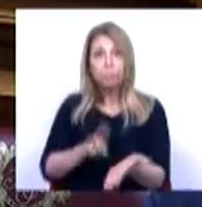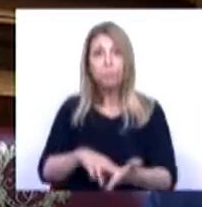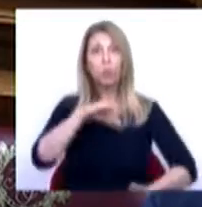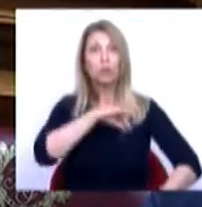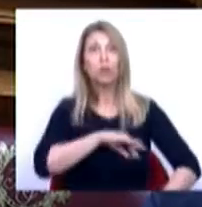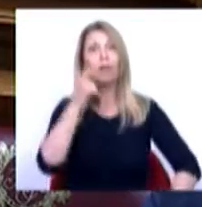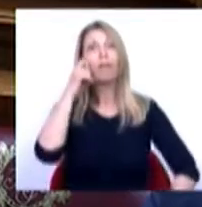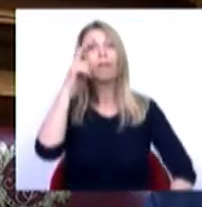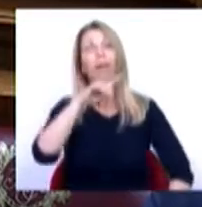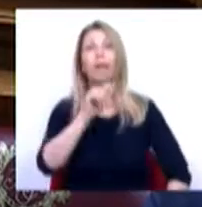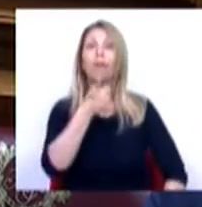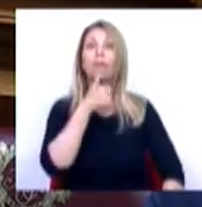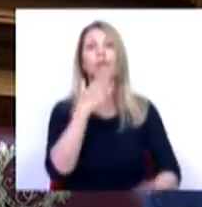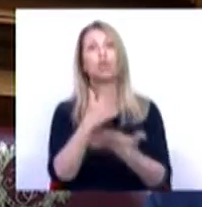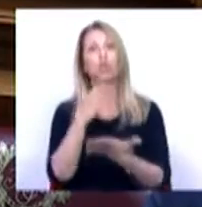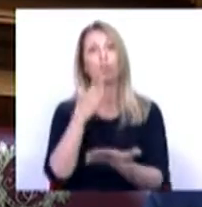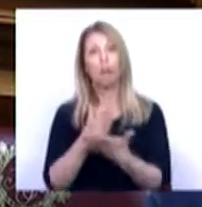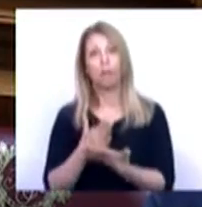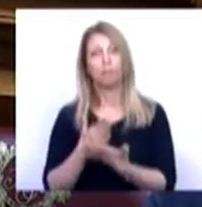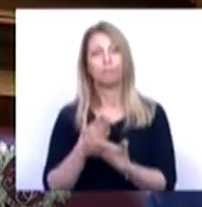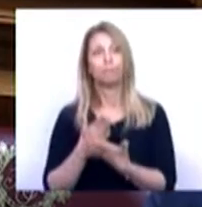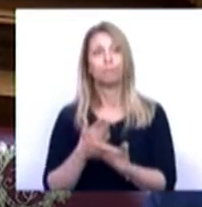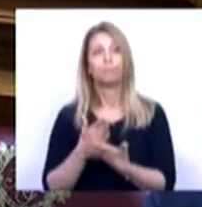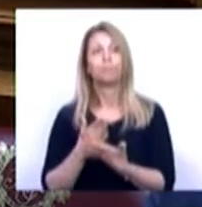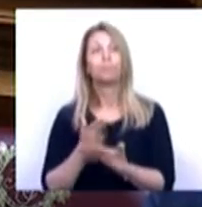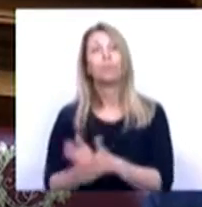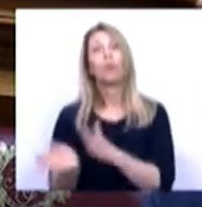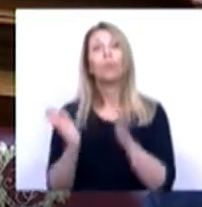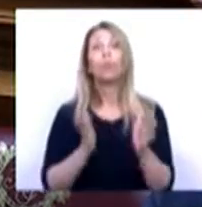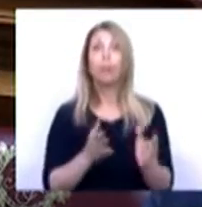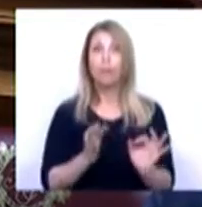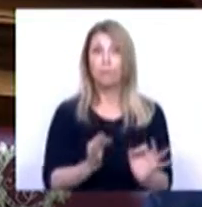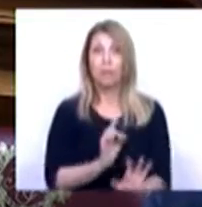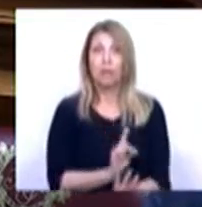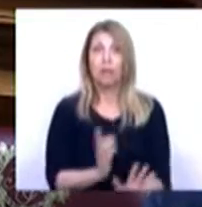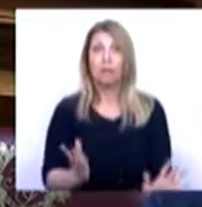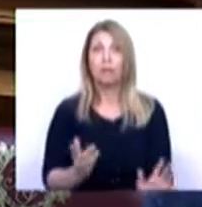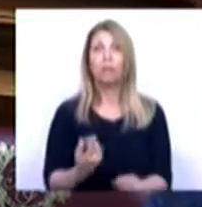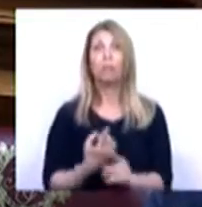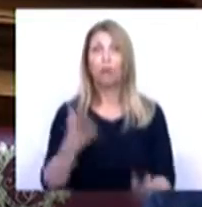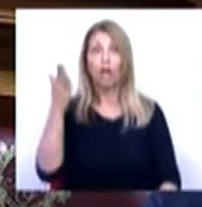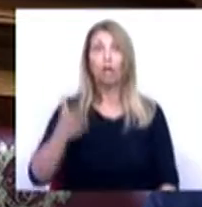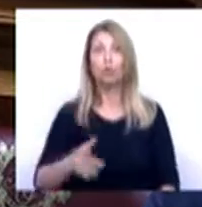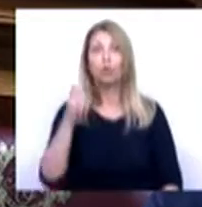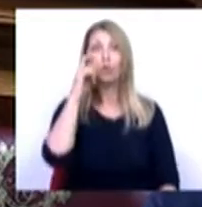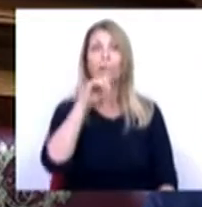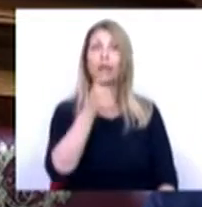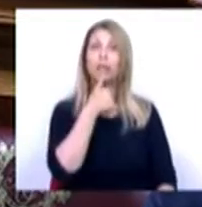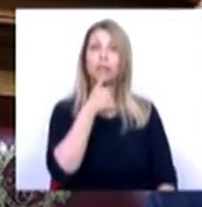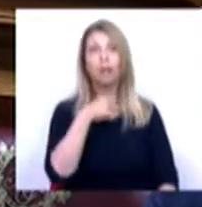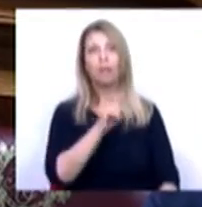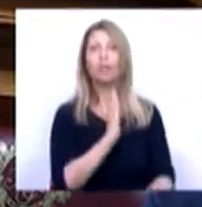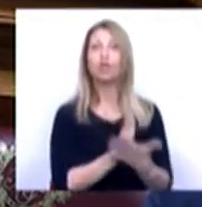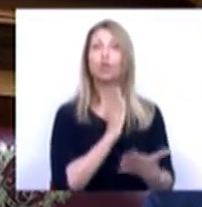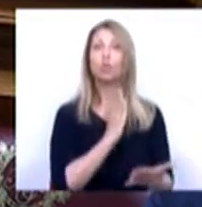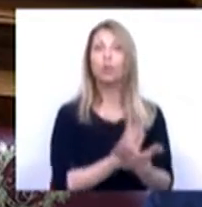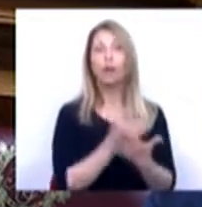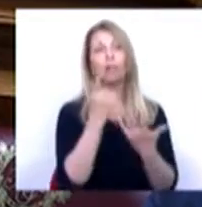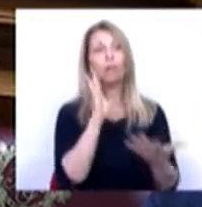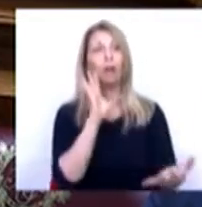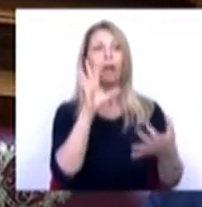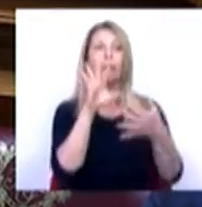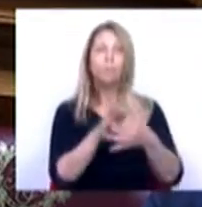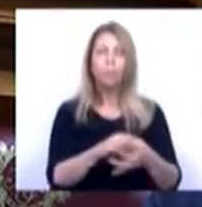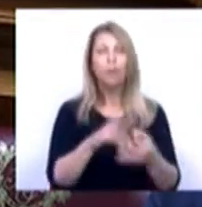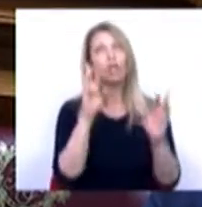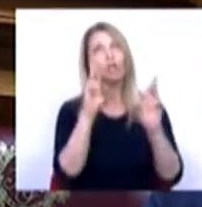quem opta por estudar. E por um lado, tem que ser assim porque é justo que quem decida estudar tenha também o reflexo e a expectativa de